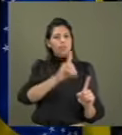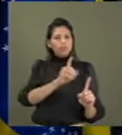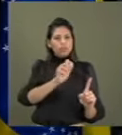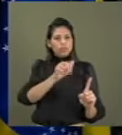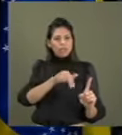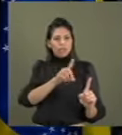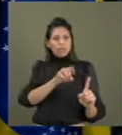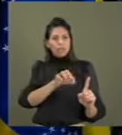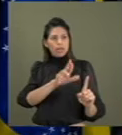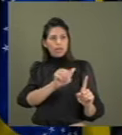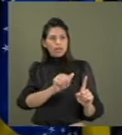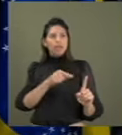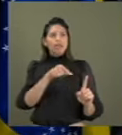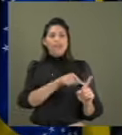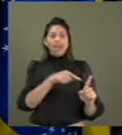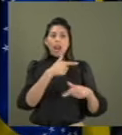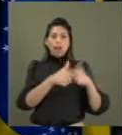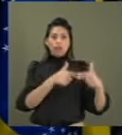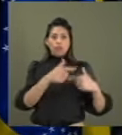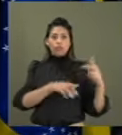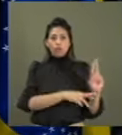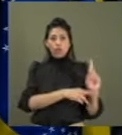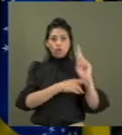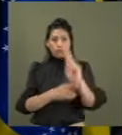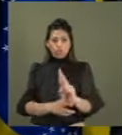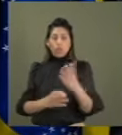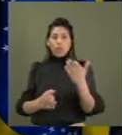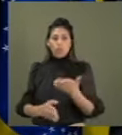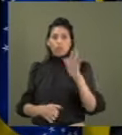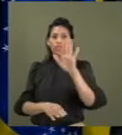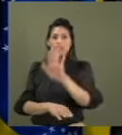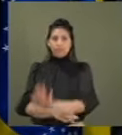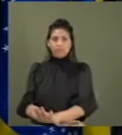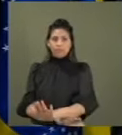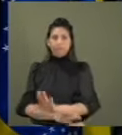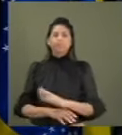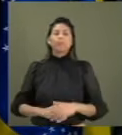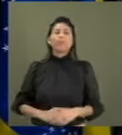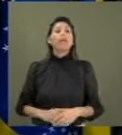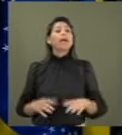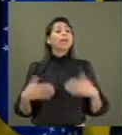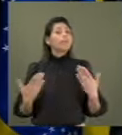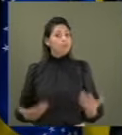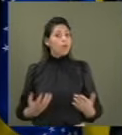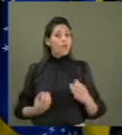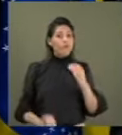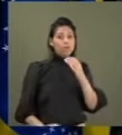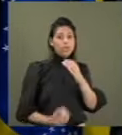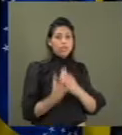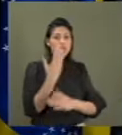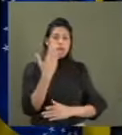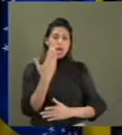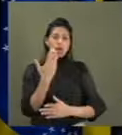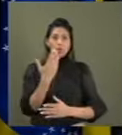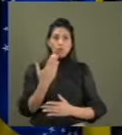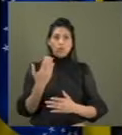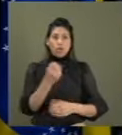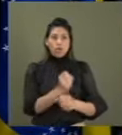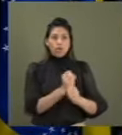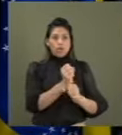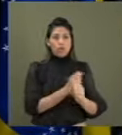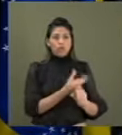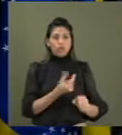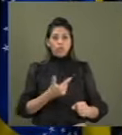chegar a esse momento que deve ser hoje à tarde. A lei de cotas foi criada em 2012 e previa